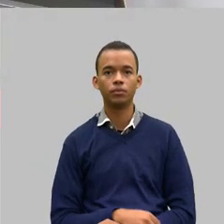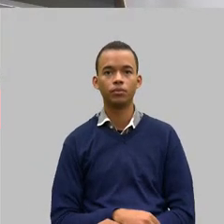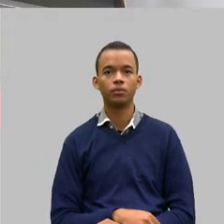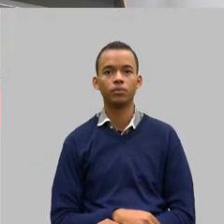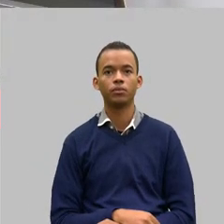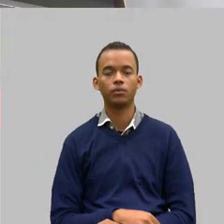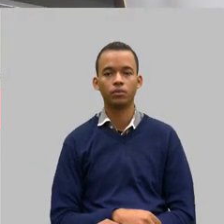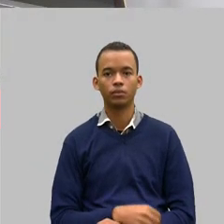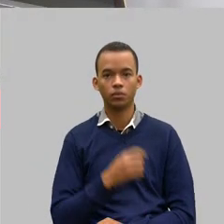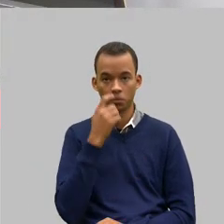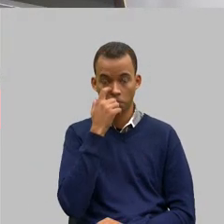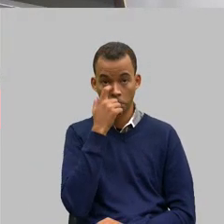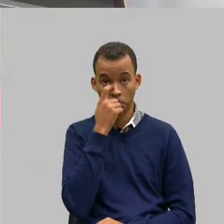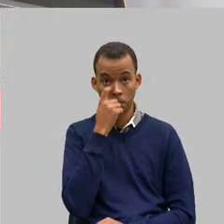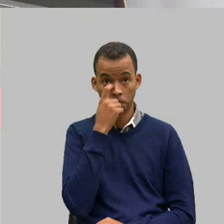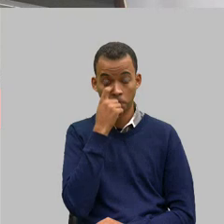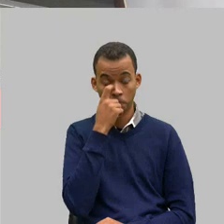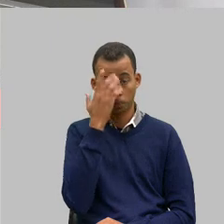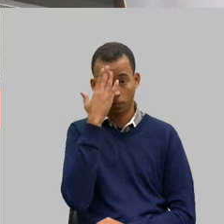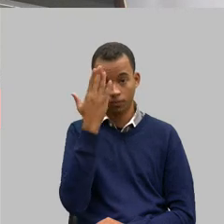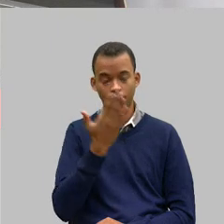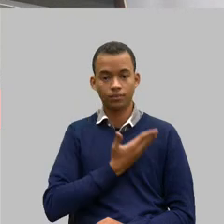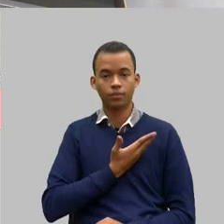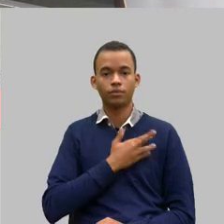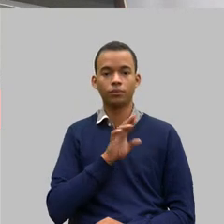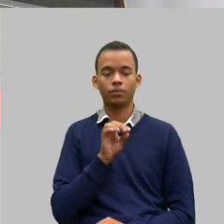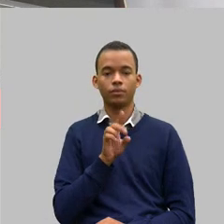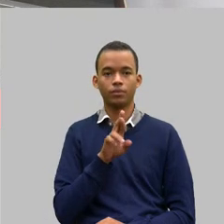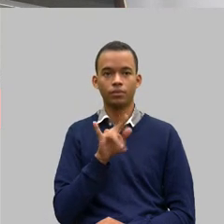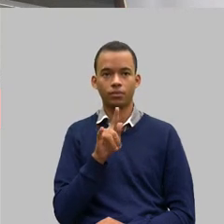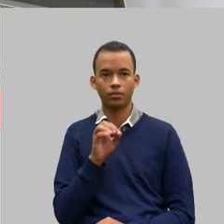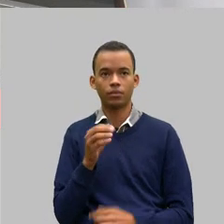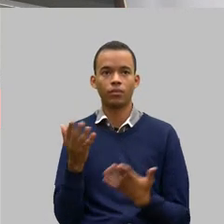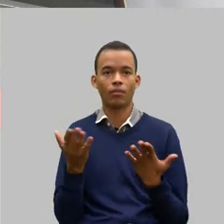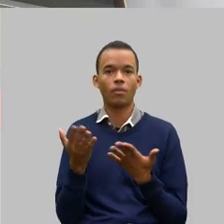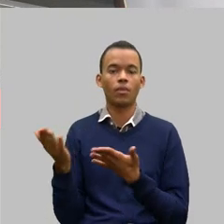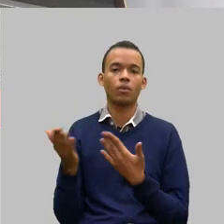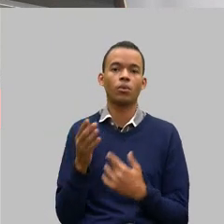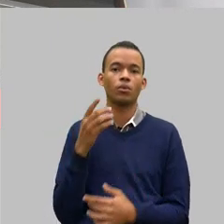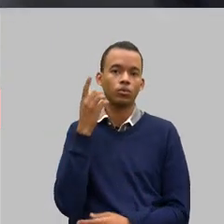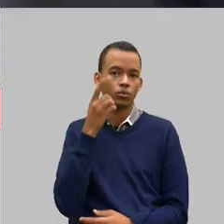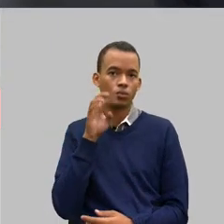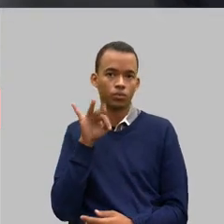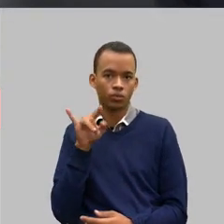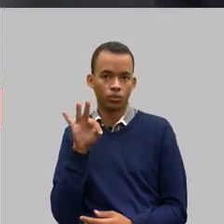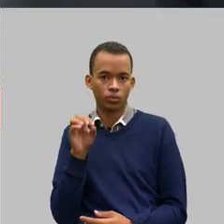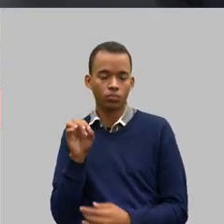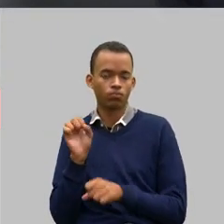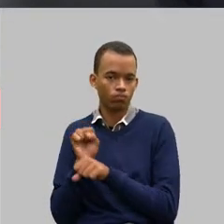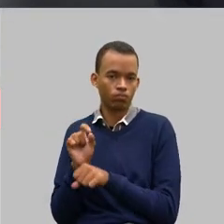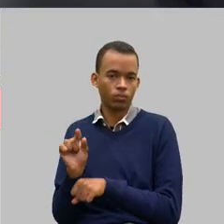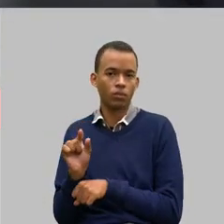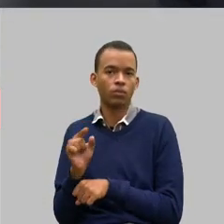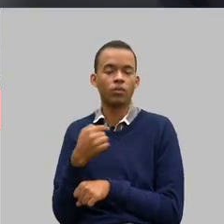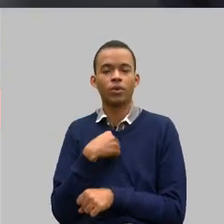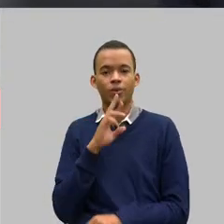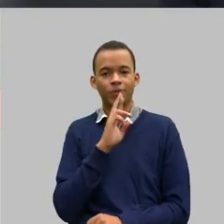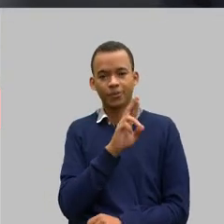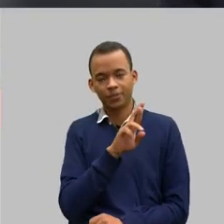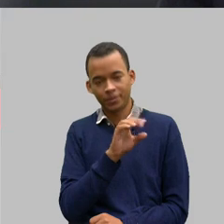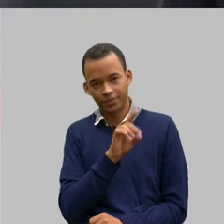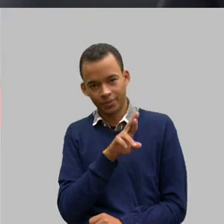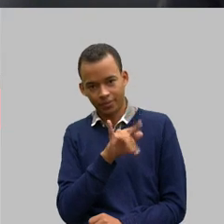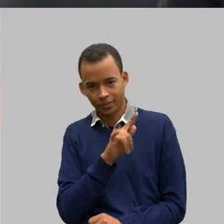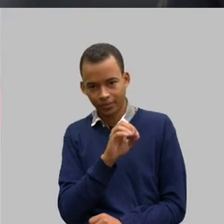amigo Rodrigo antes de passar paraas considerações finais do deputado Tito Gostaria de lhe pedir Rodrigo que e nós estivemos juntos aí